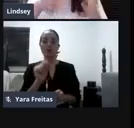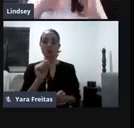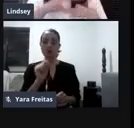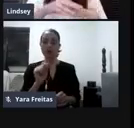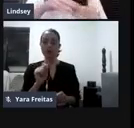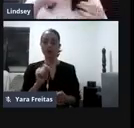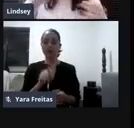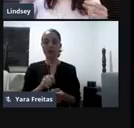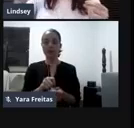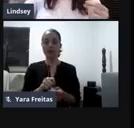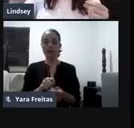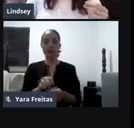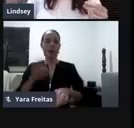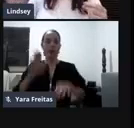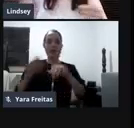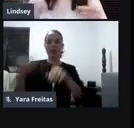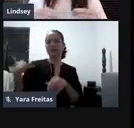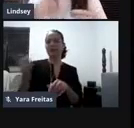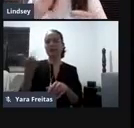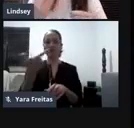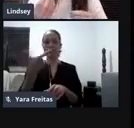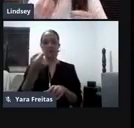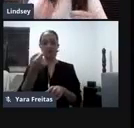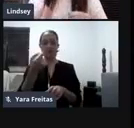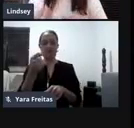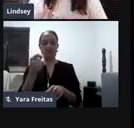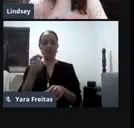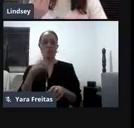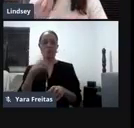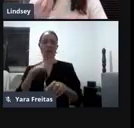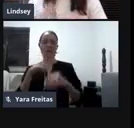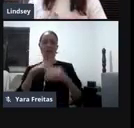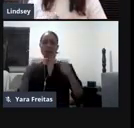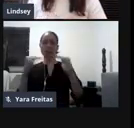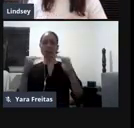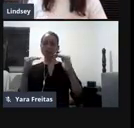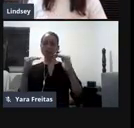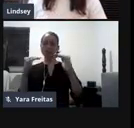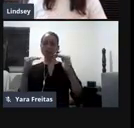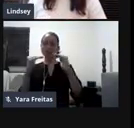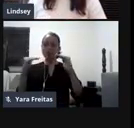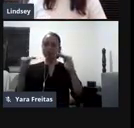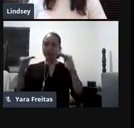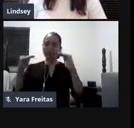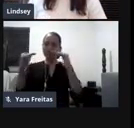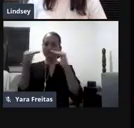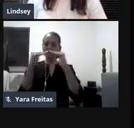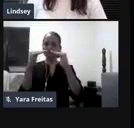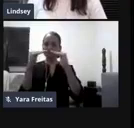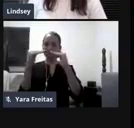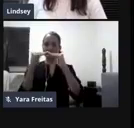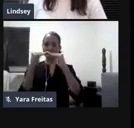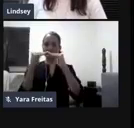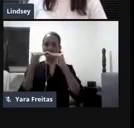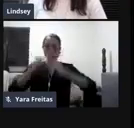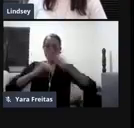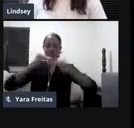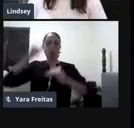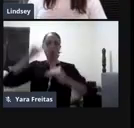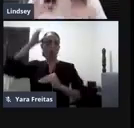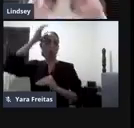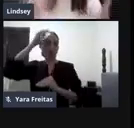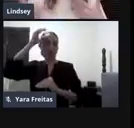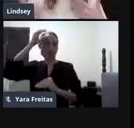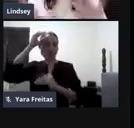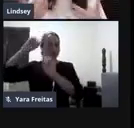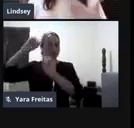lá pelos 20 anos, a gente atinge um platô de desenvolvimento cognitivo. O que quer dizer isso?